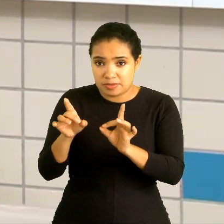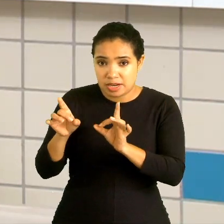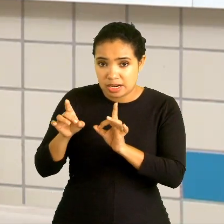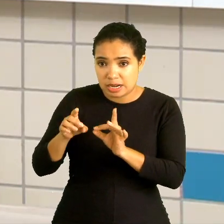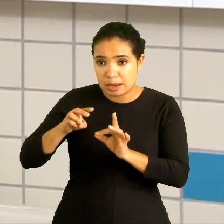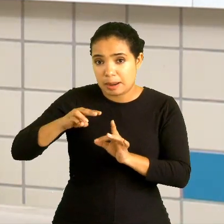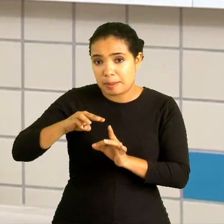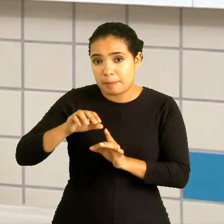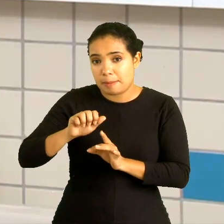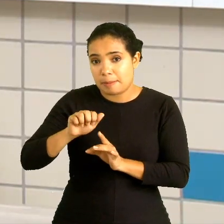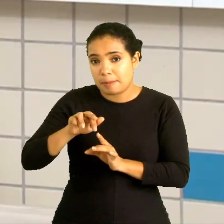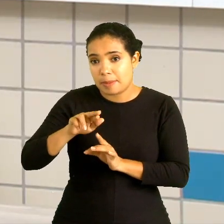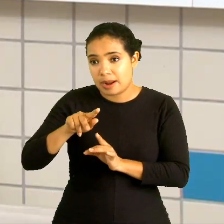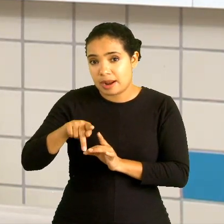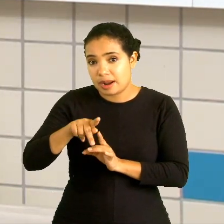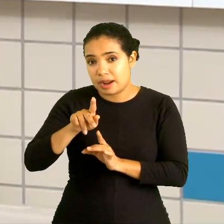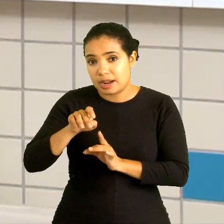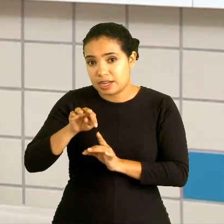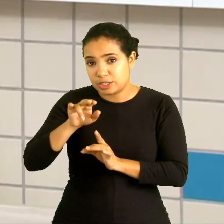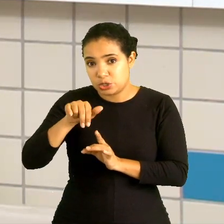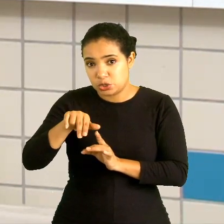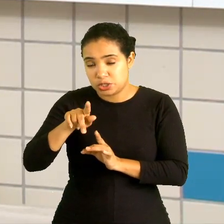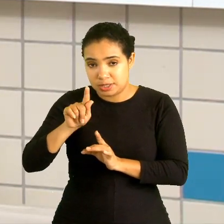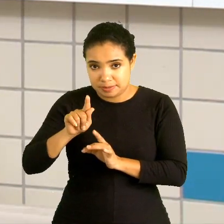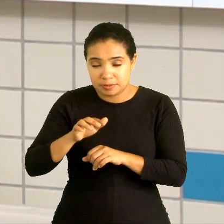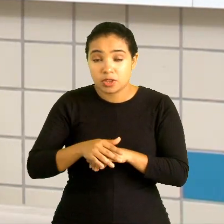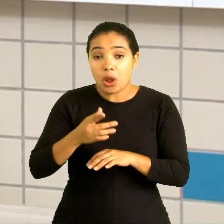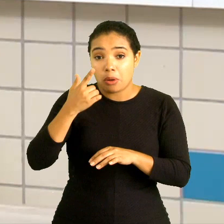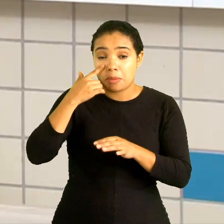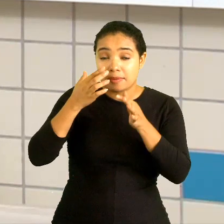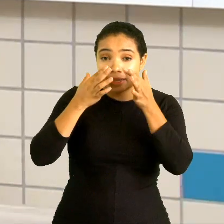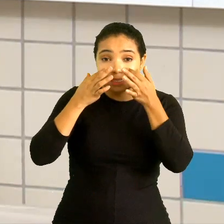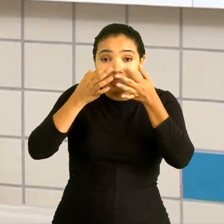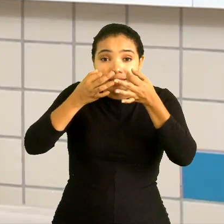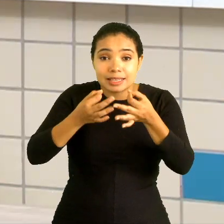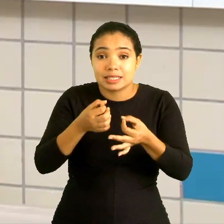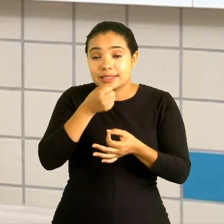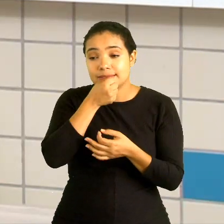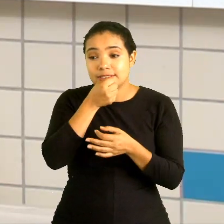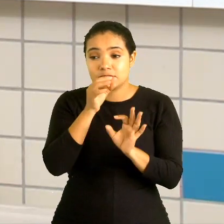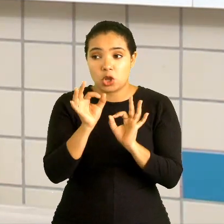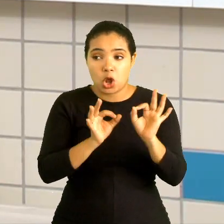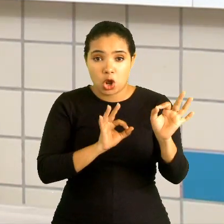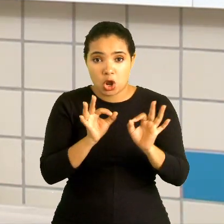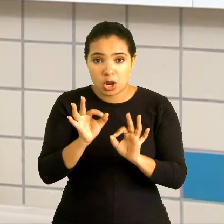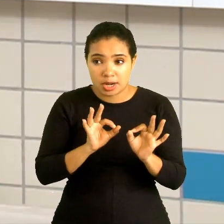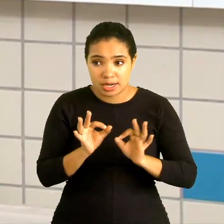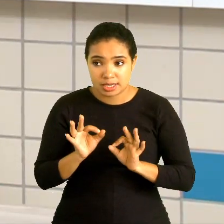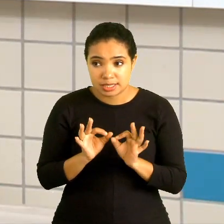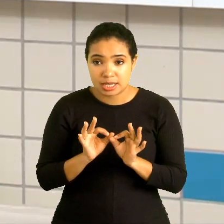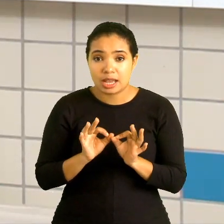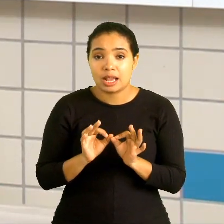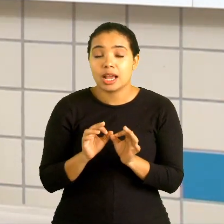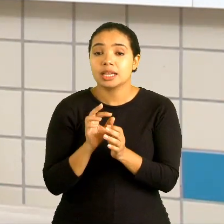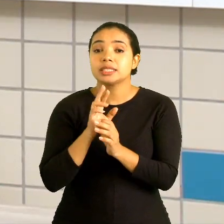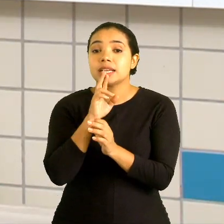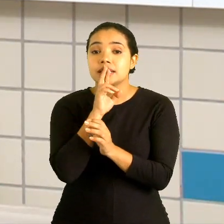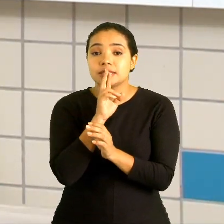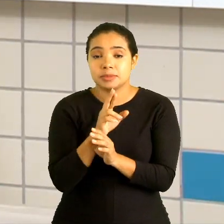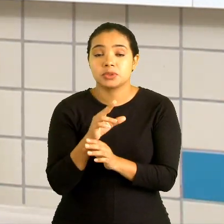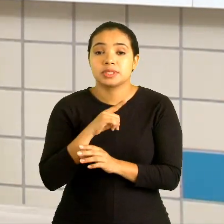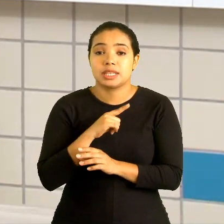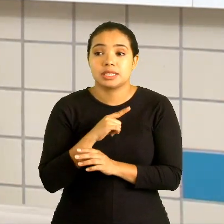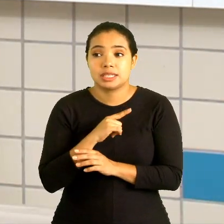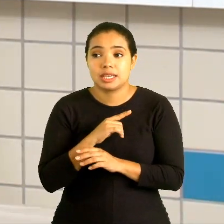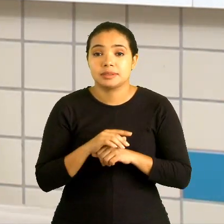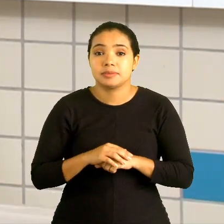fala a respeito. Prestem atenção em como o entrevistador elabora as perguntas e na resposta que ela dá.